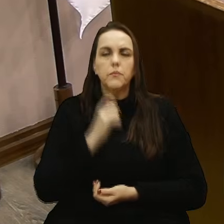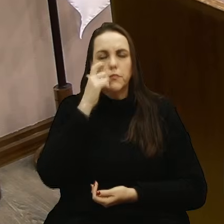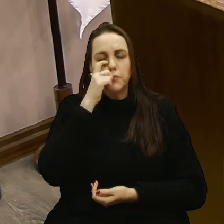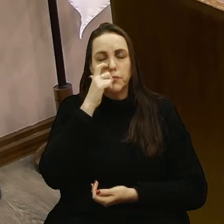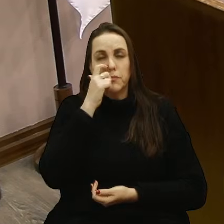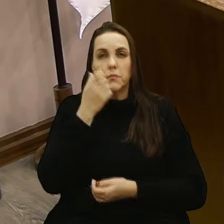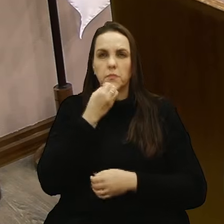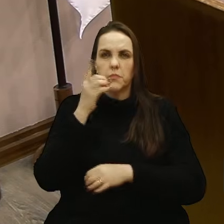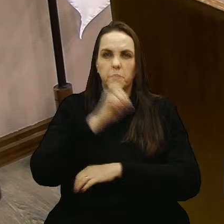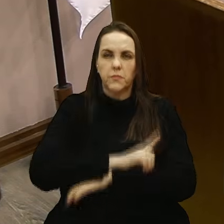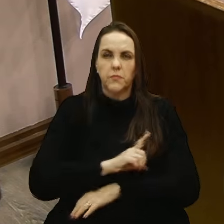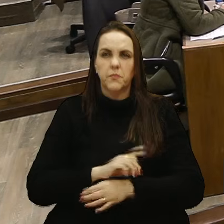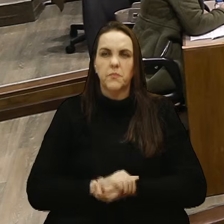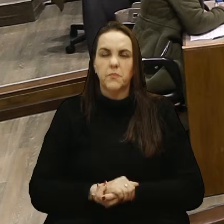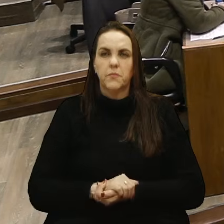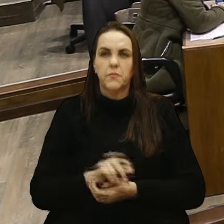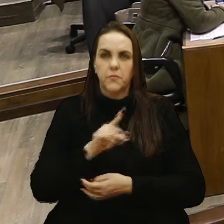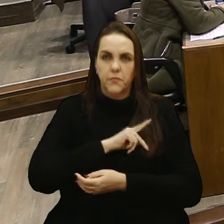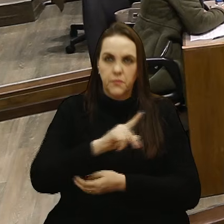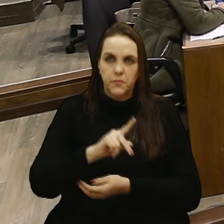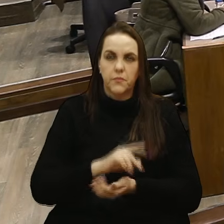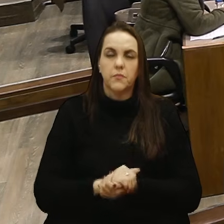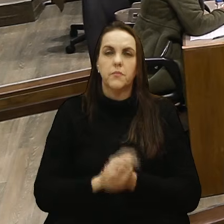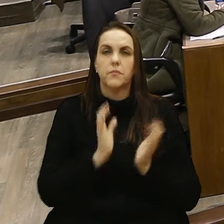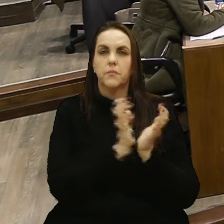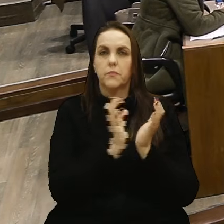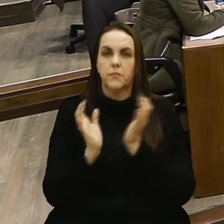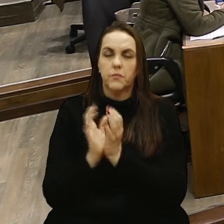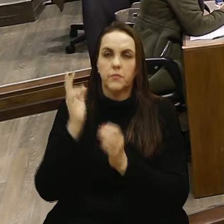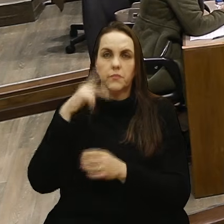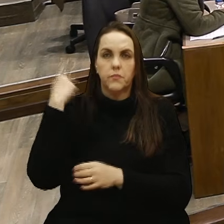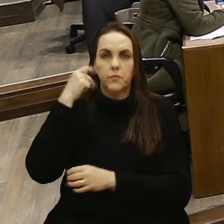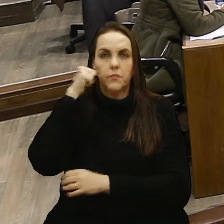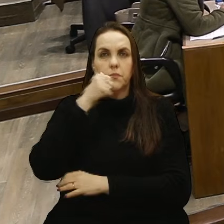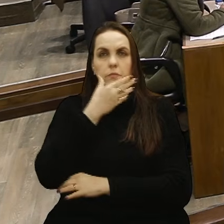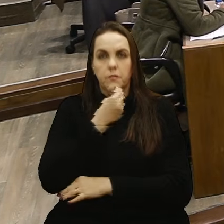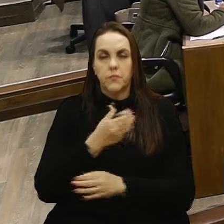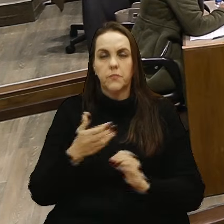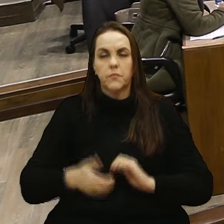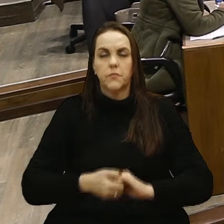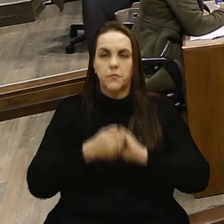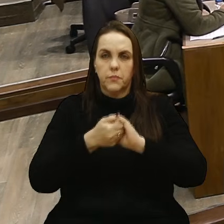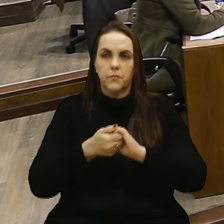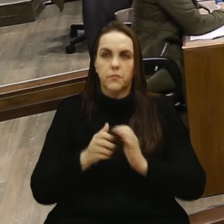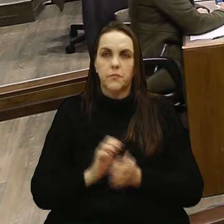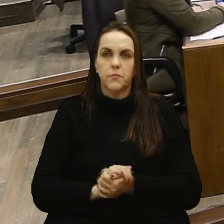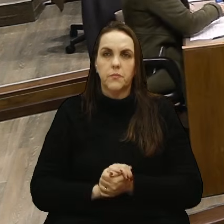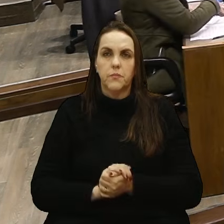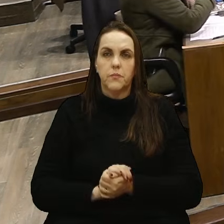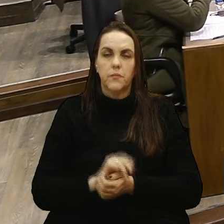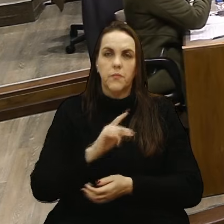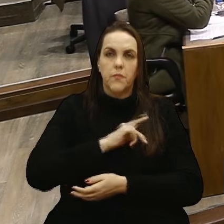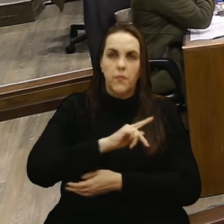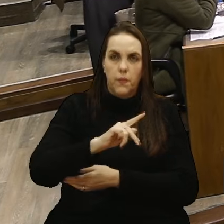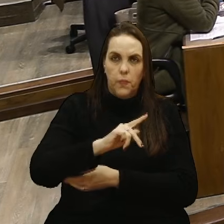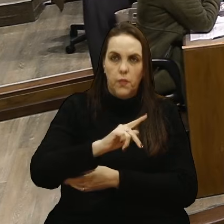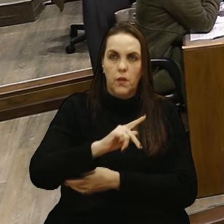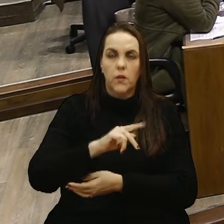Bom dia, presidente. Bom dia, colegas vereadores. Uma saudação ao